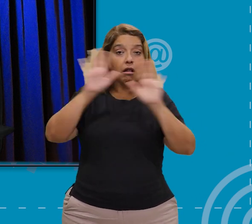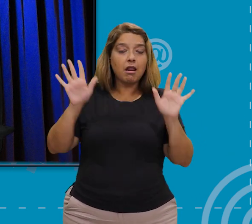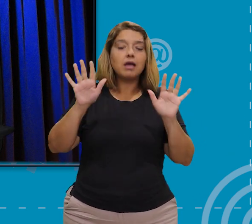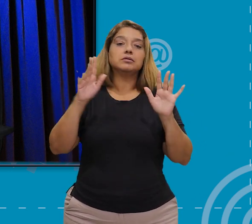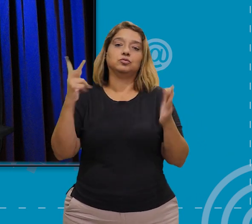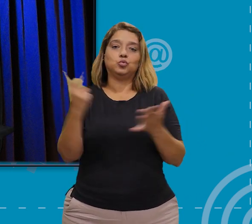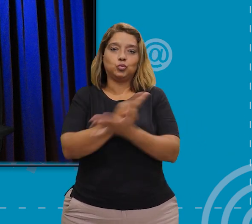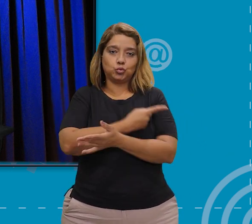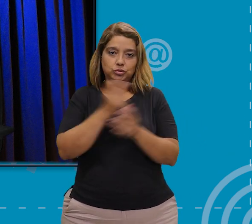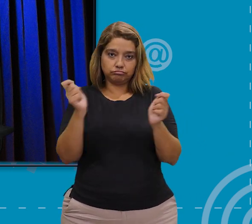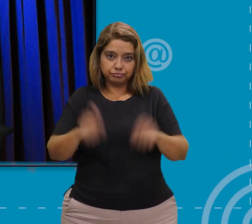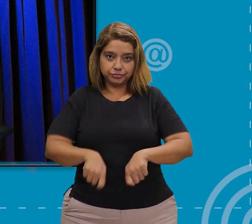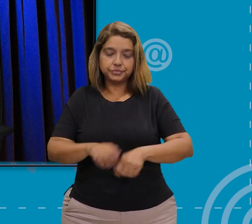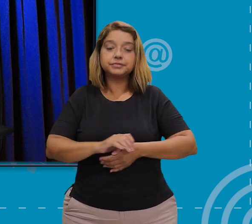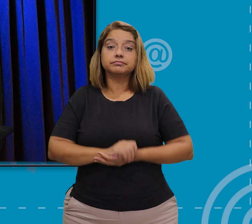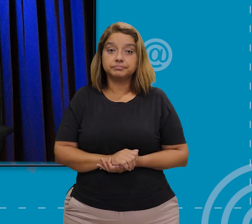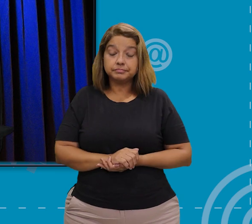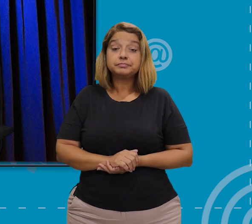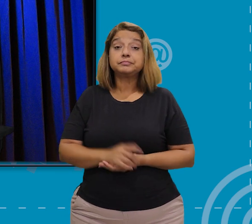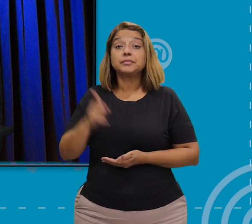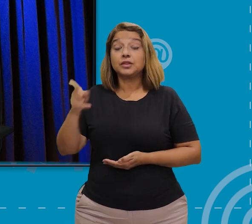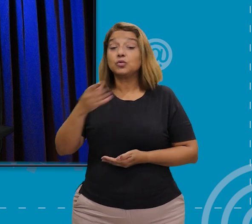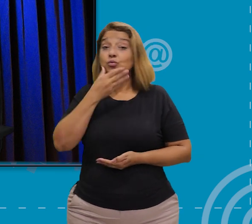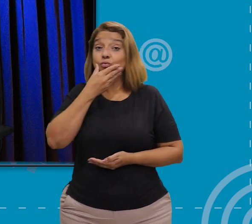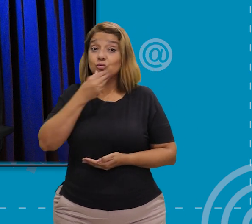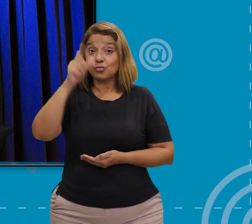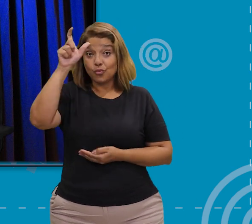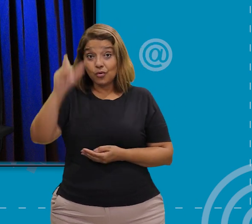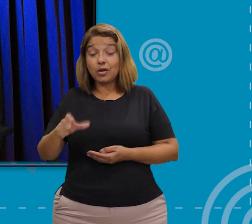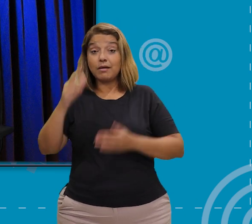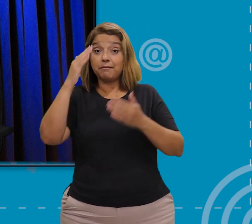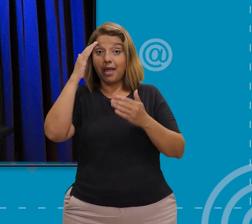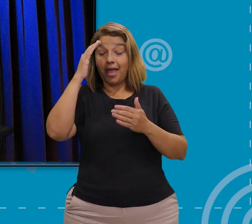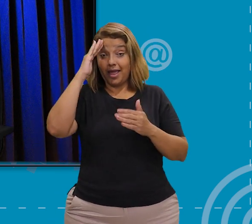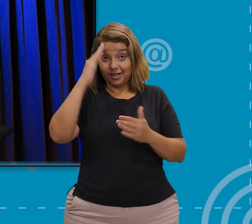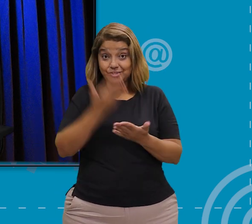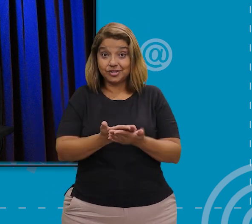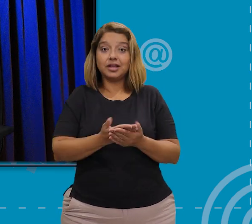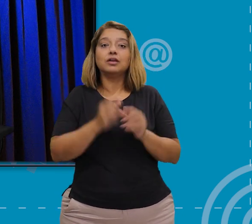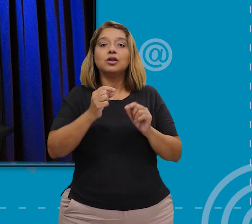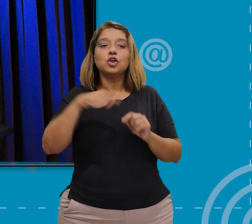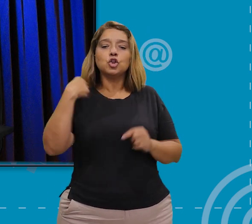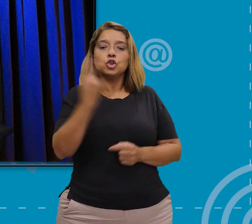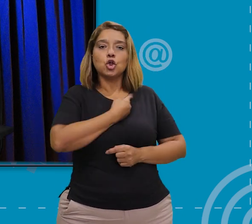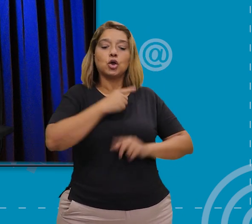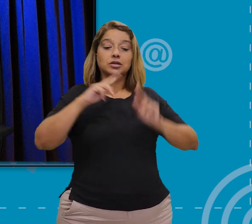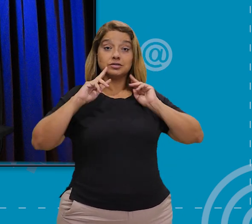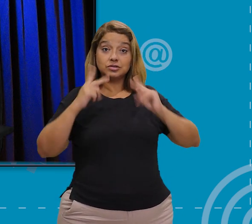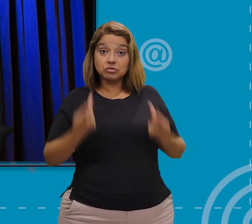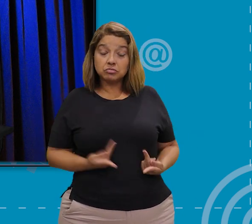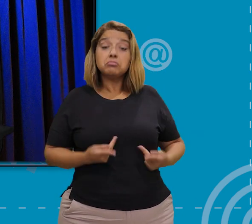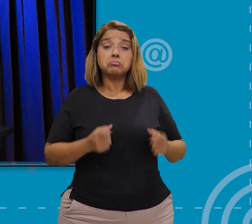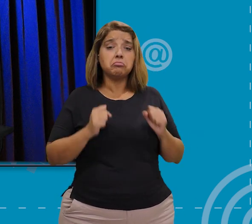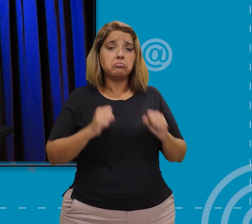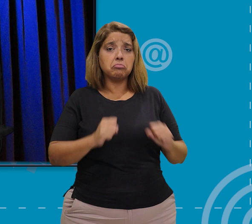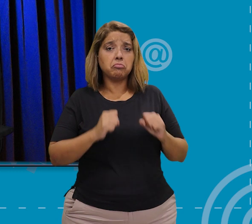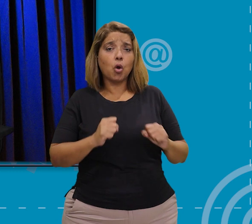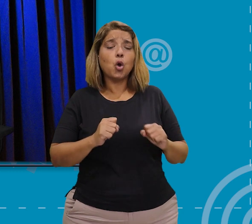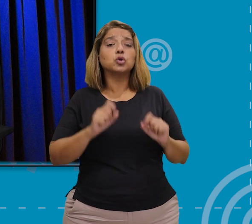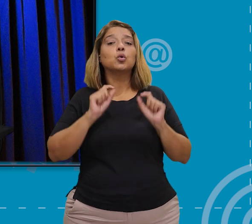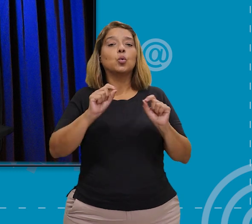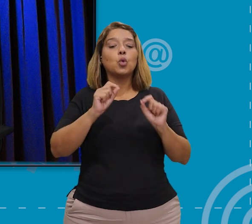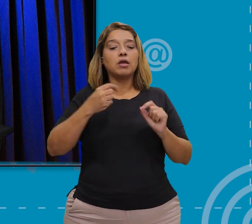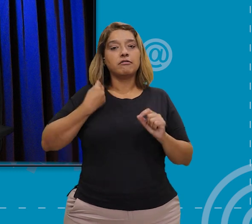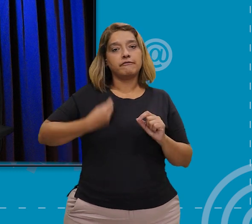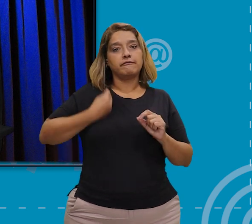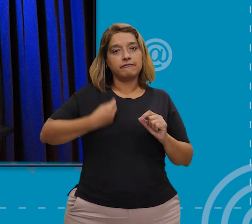aconteça, né? Porque ele acreditava que nós, enquanto seres humanos, né, podemos, né, e poderíamos, né, tornar a nossa vida e